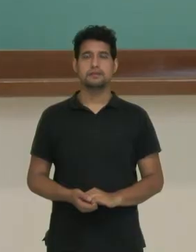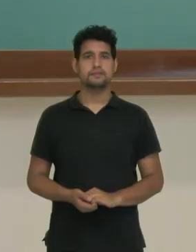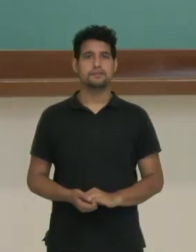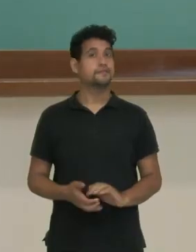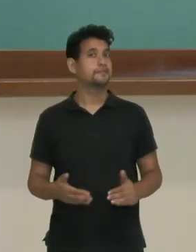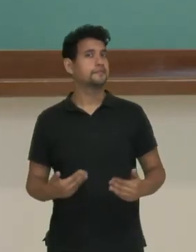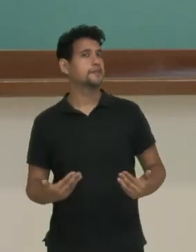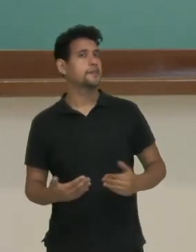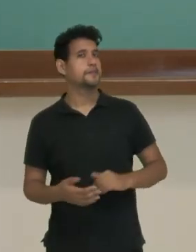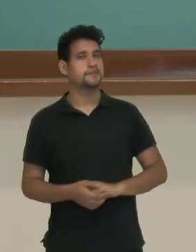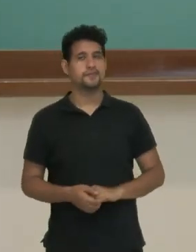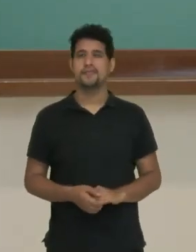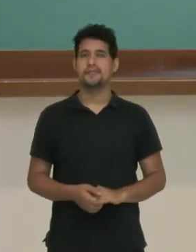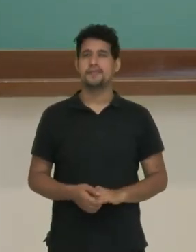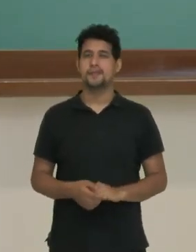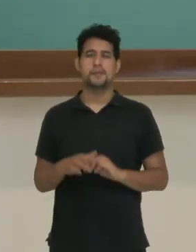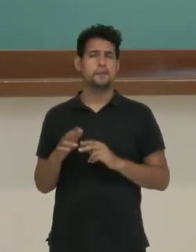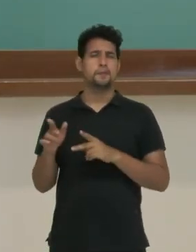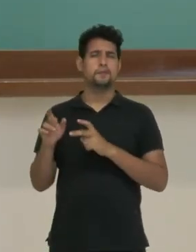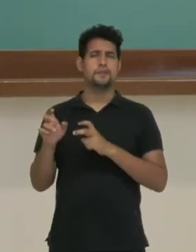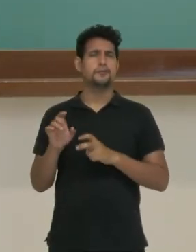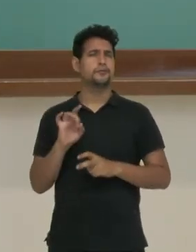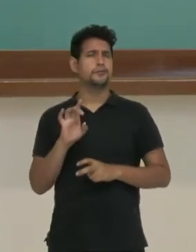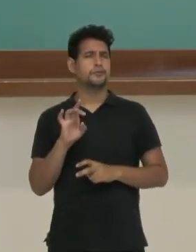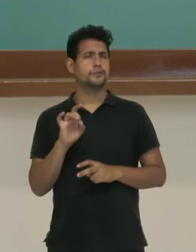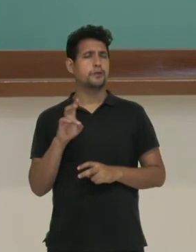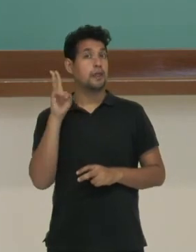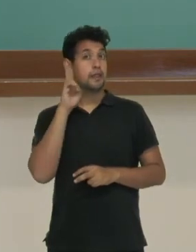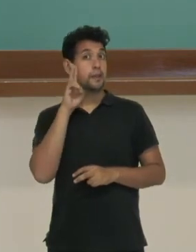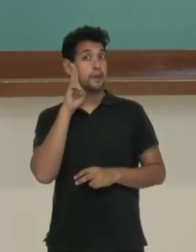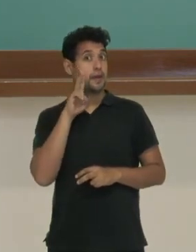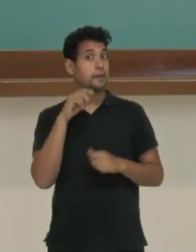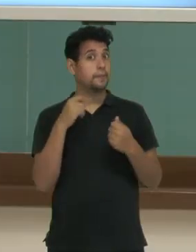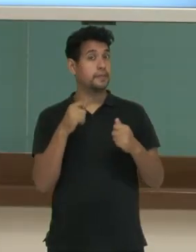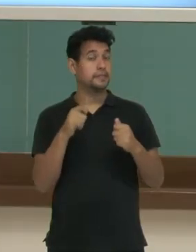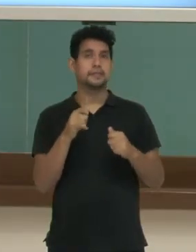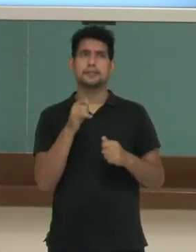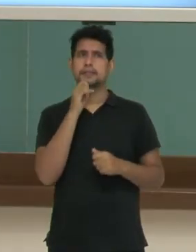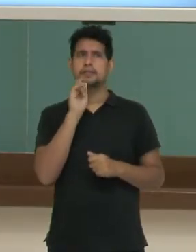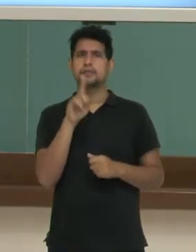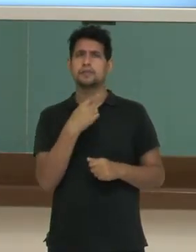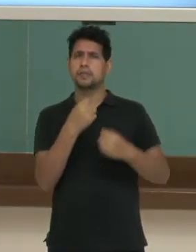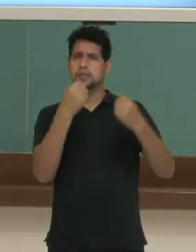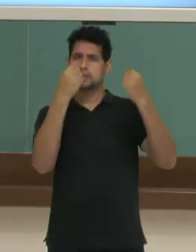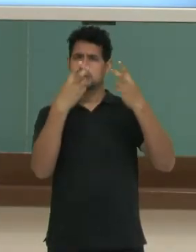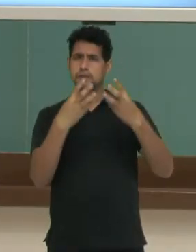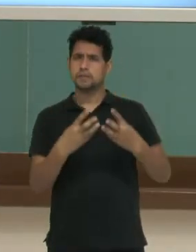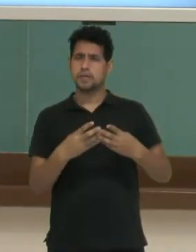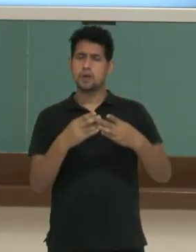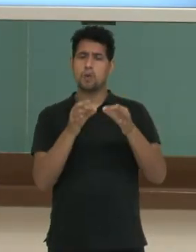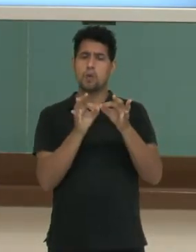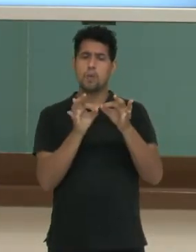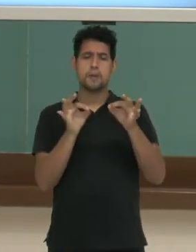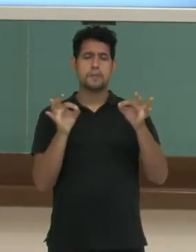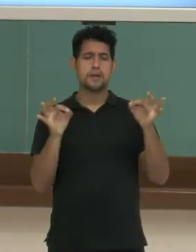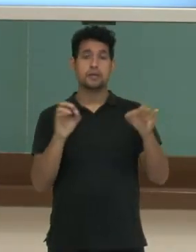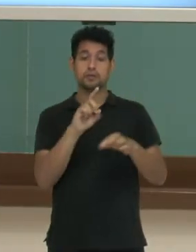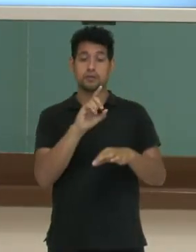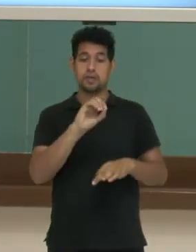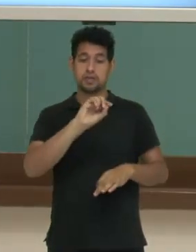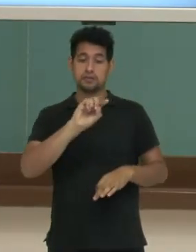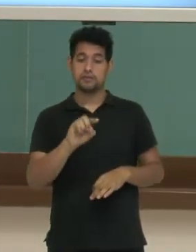E aí, galerinha, olha só reforçando aqui para vocês, veja aqui comigo. Quando a gente fala ali o comprimento, né, de